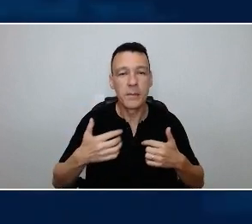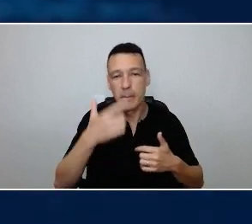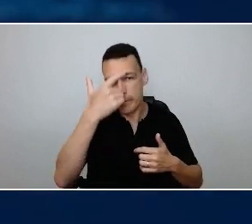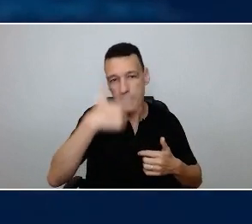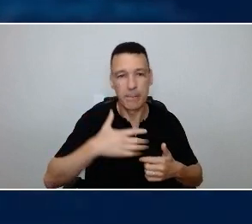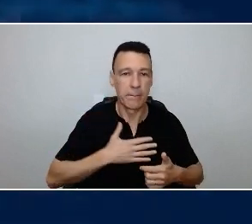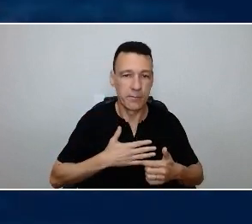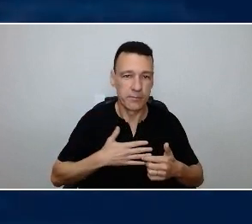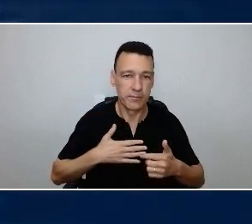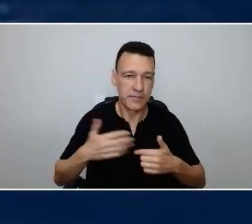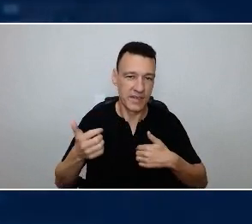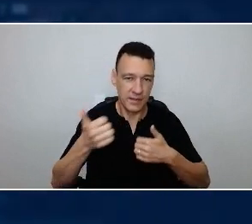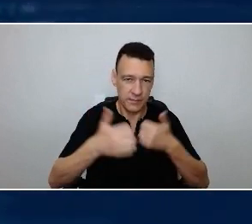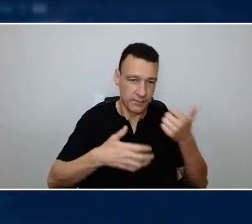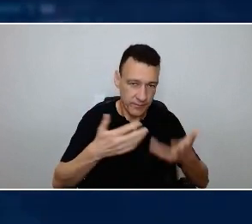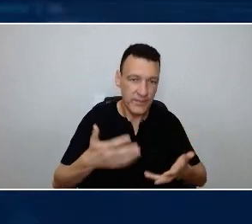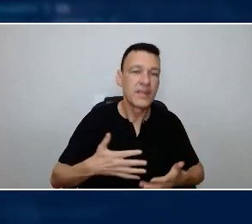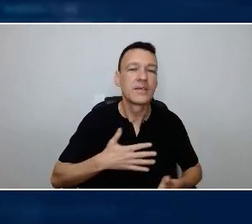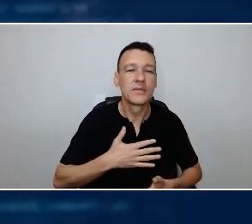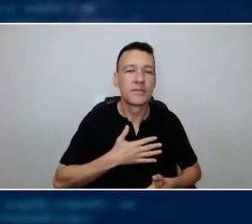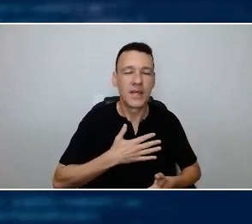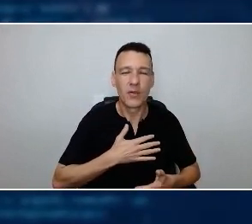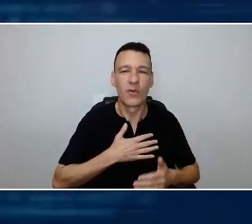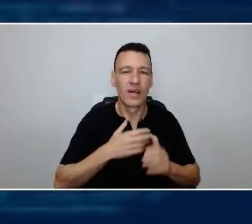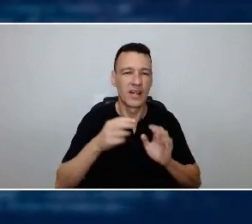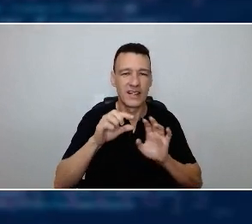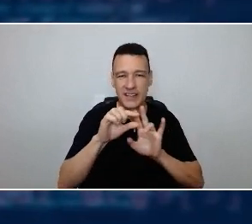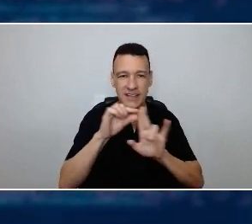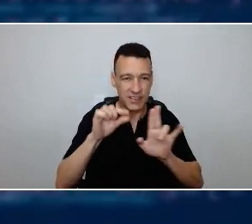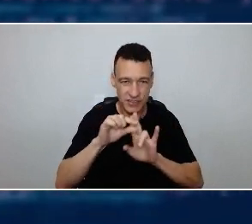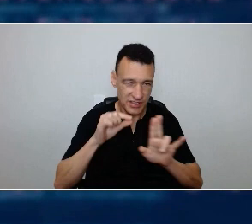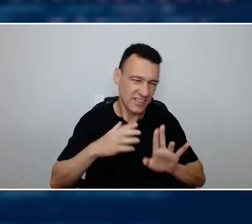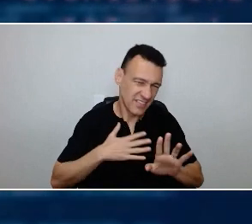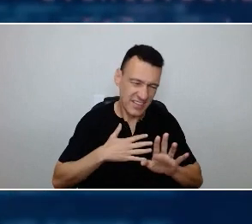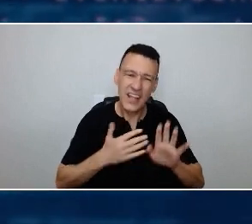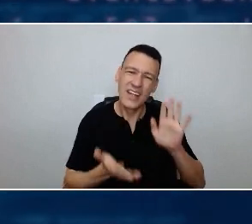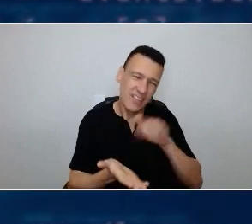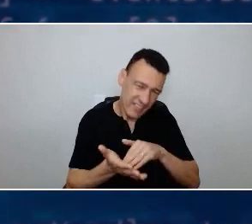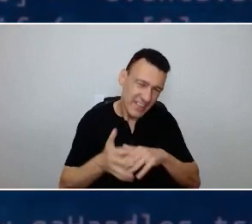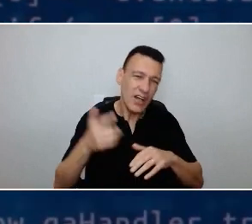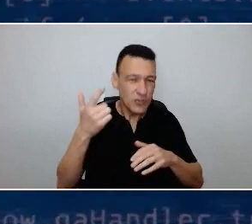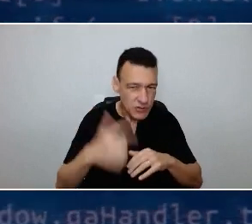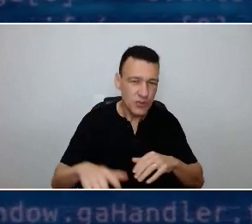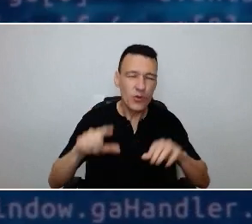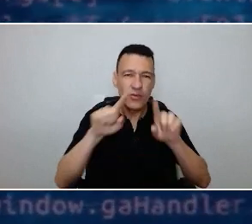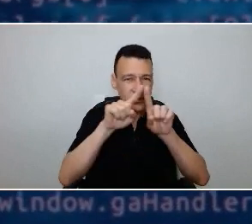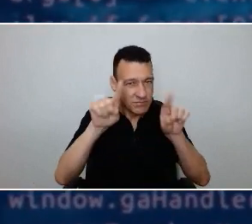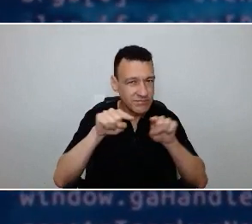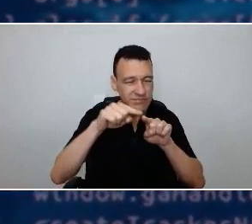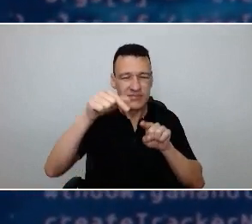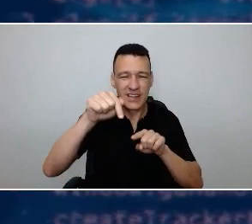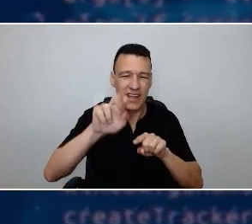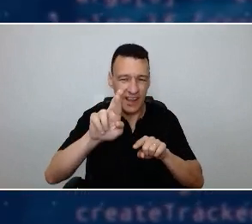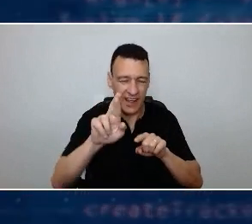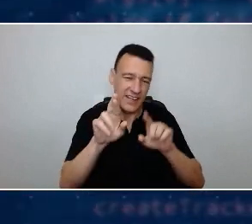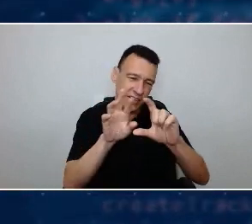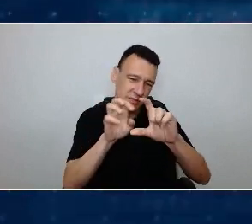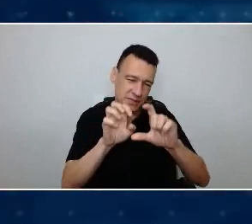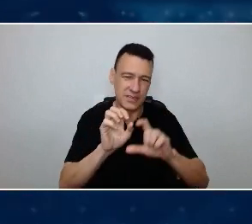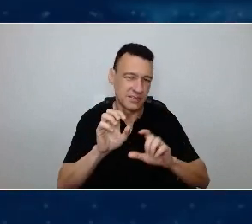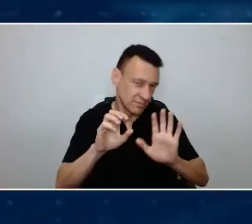meu LinkedIn e mais pra frente vai ter de novo QR Code com mais alguns outros CR codes legais então fiquem à vontade para